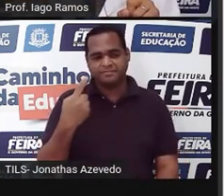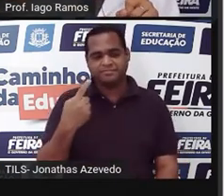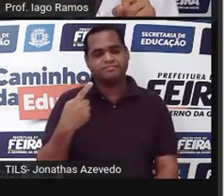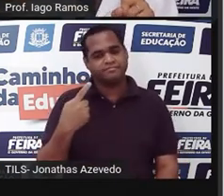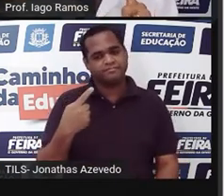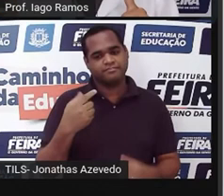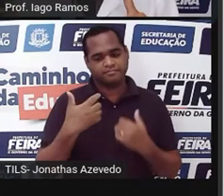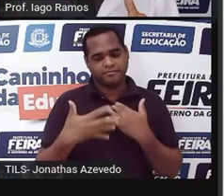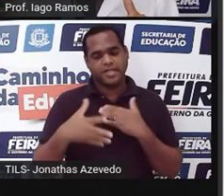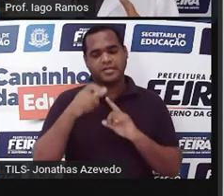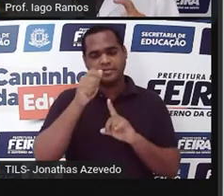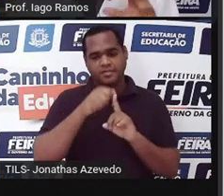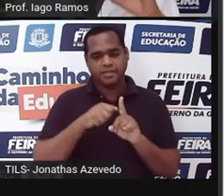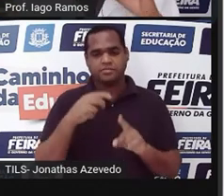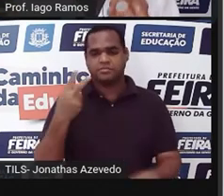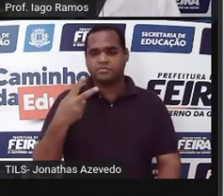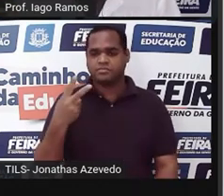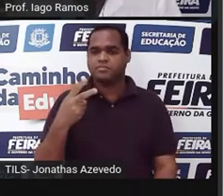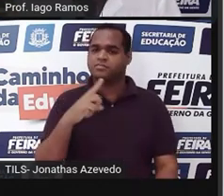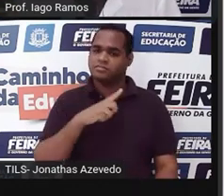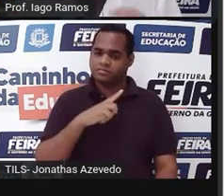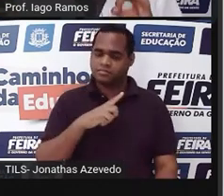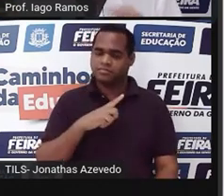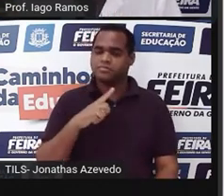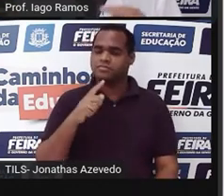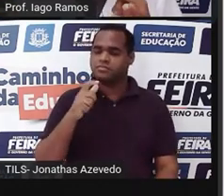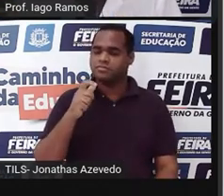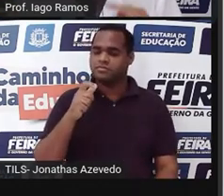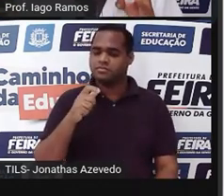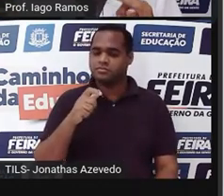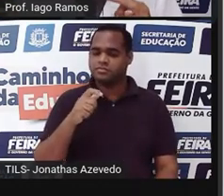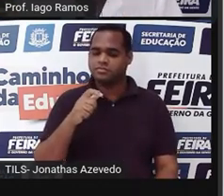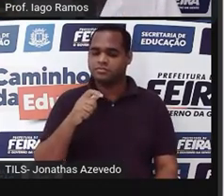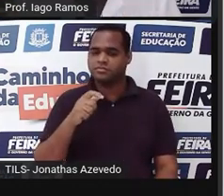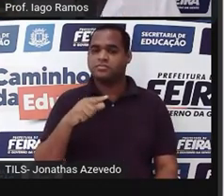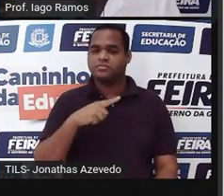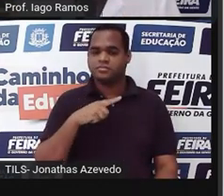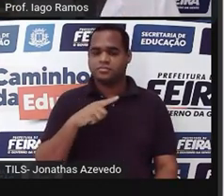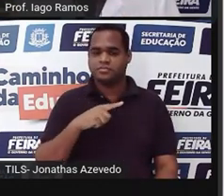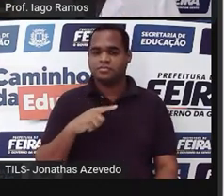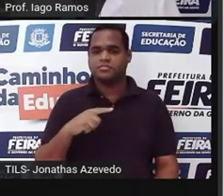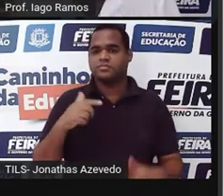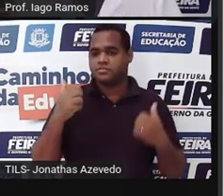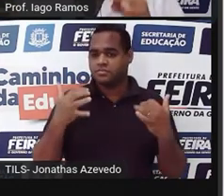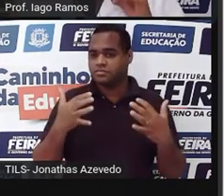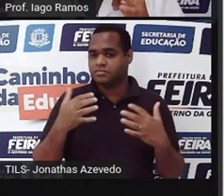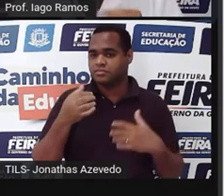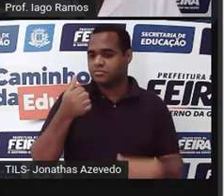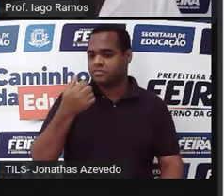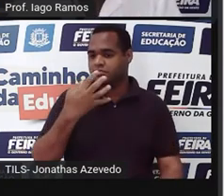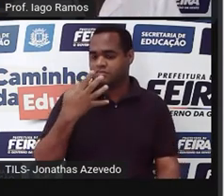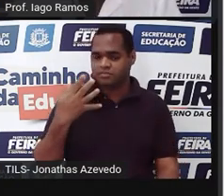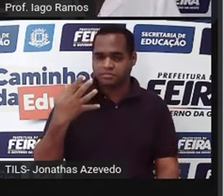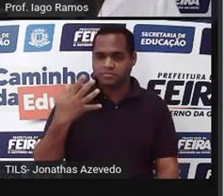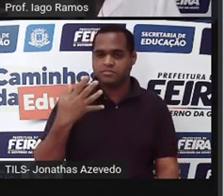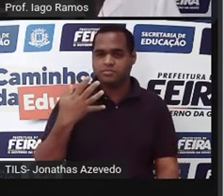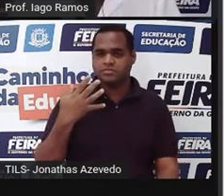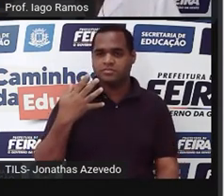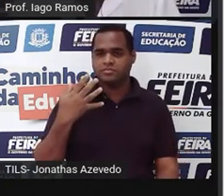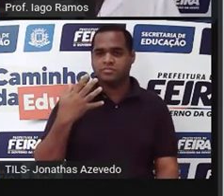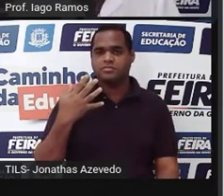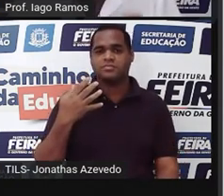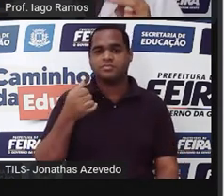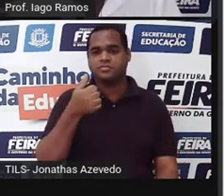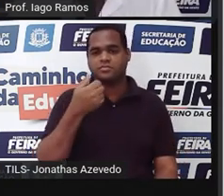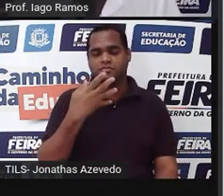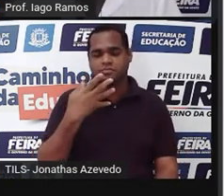primeiro mês para o segundo mês ele está custando r$ 144 Oi e esse r$